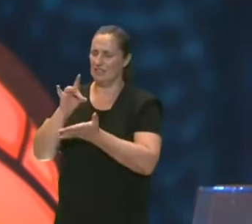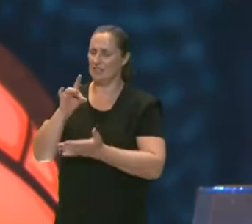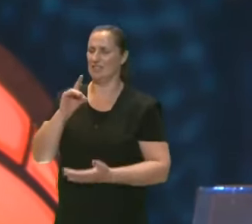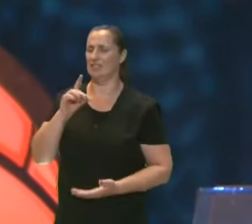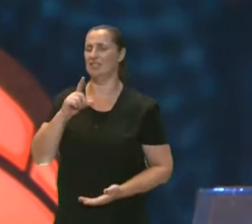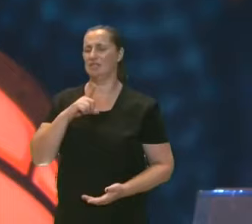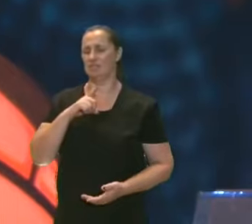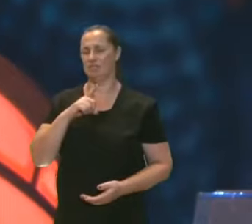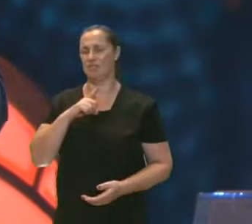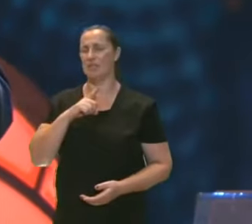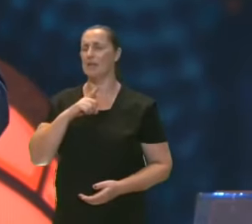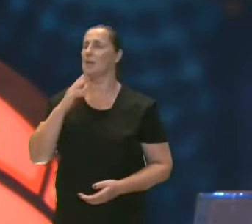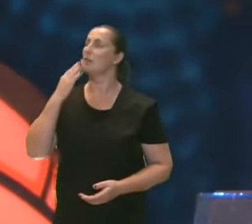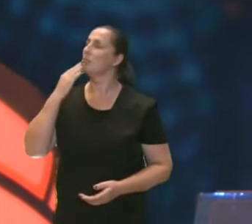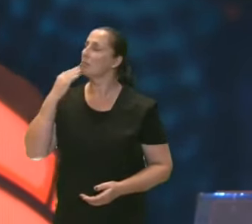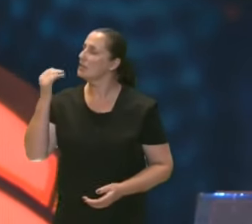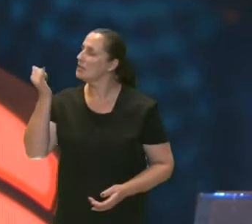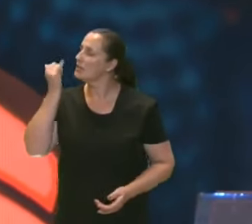perdão,